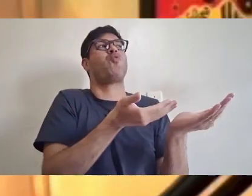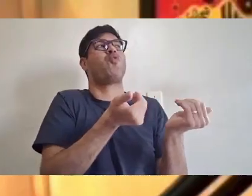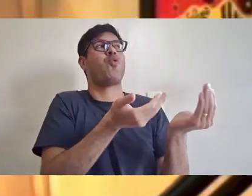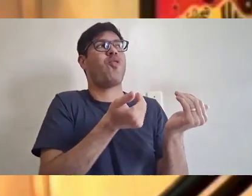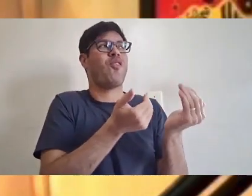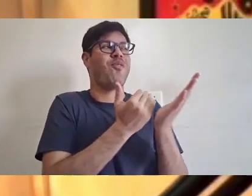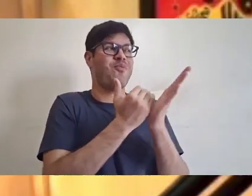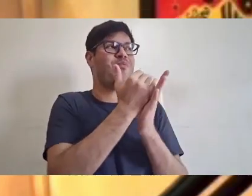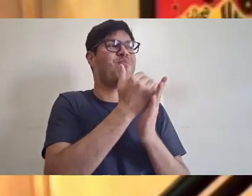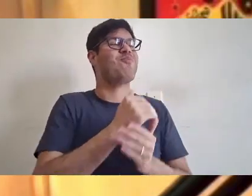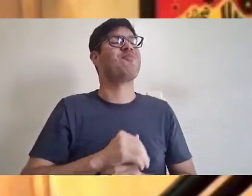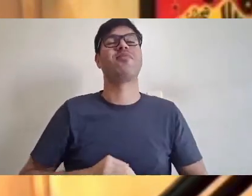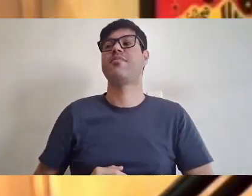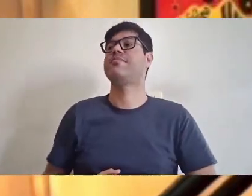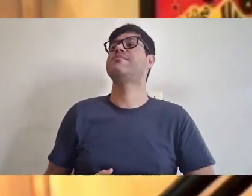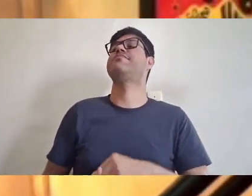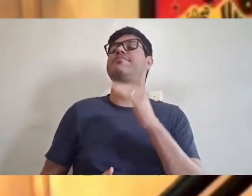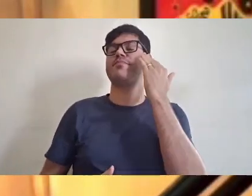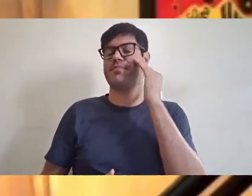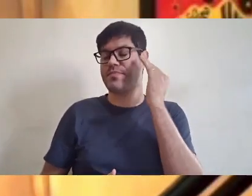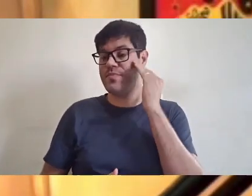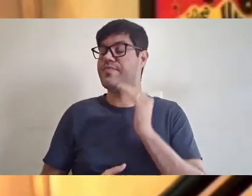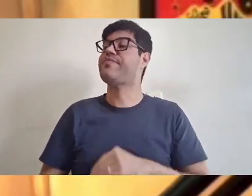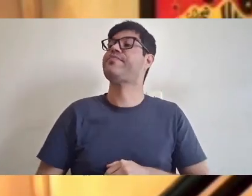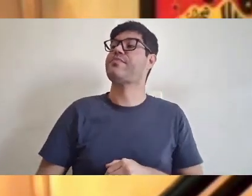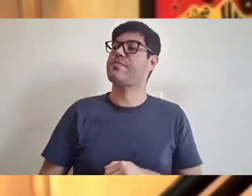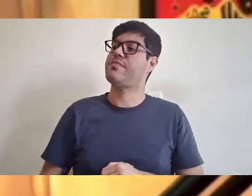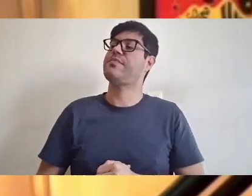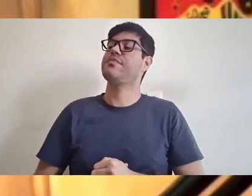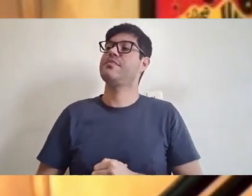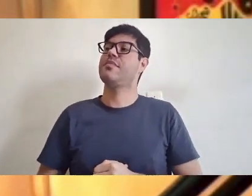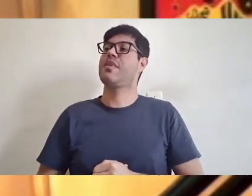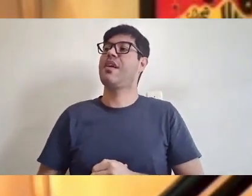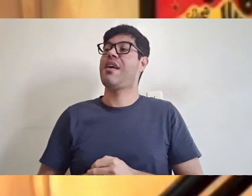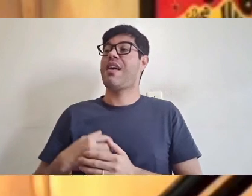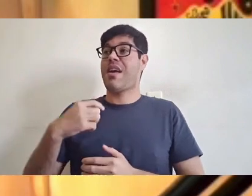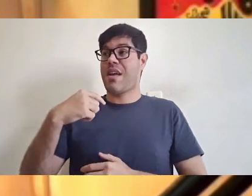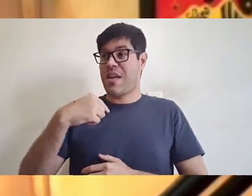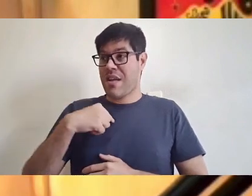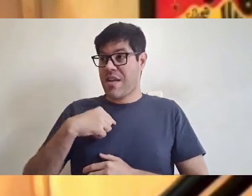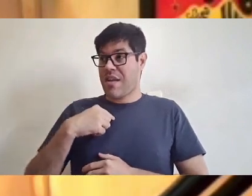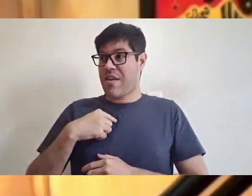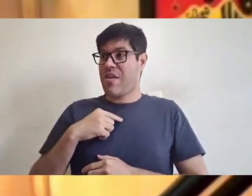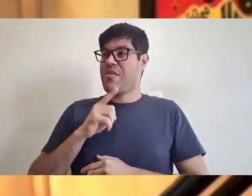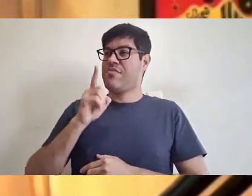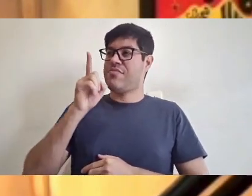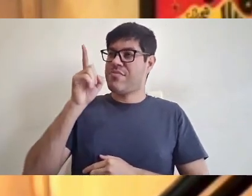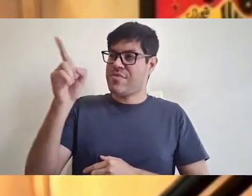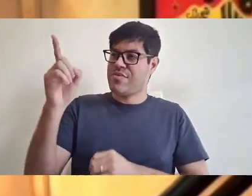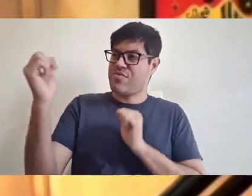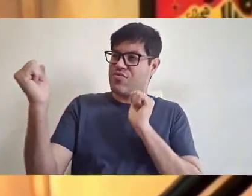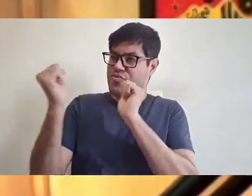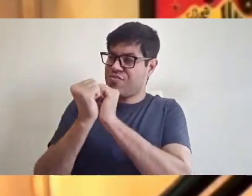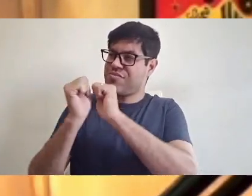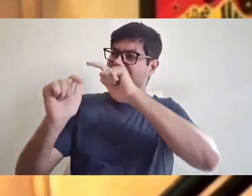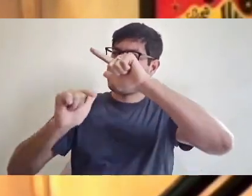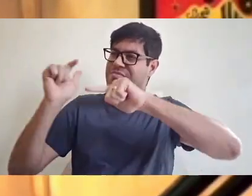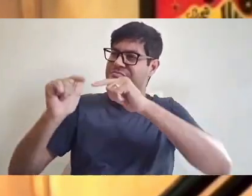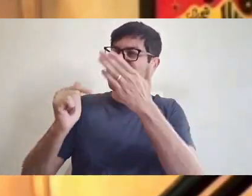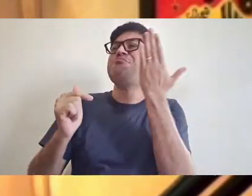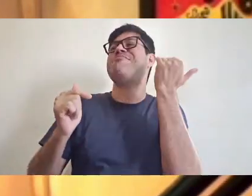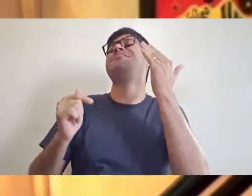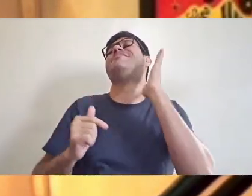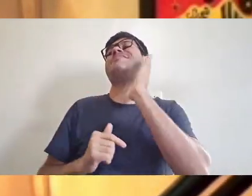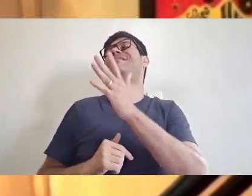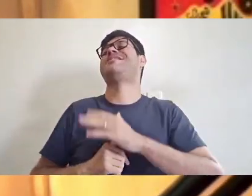Eliseu, eu tive a honra e felicidade de trabalhar, né, com o senhor, eu vou falar, senhor Pedro